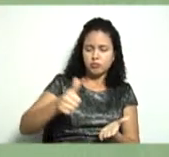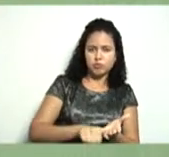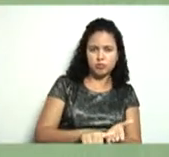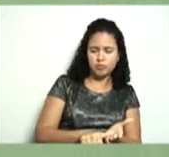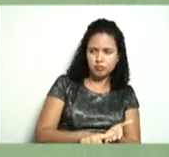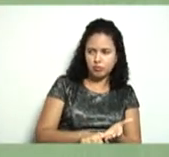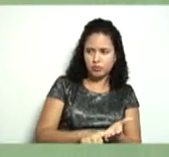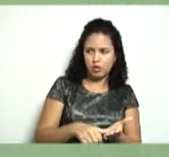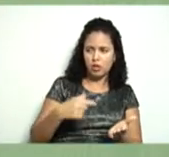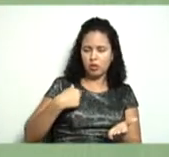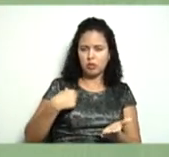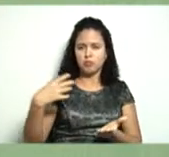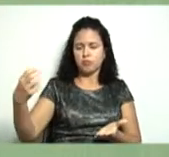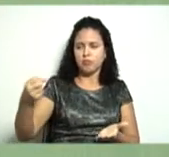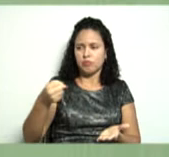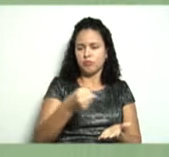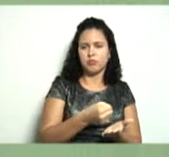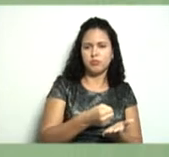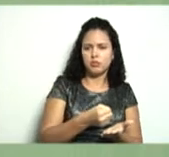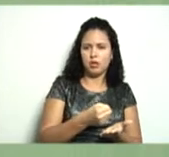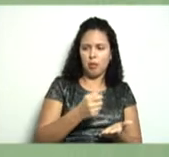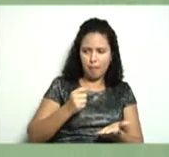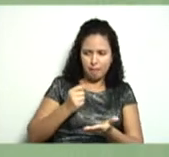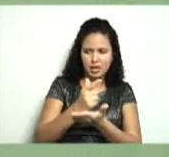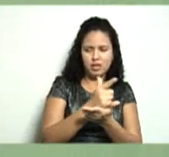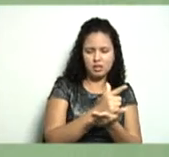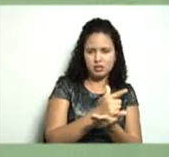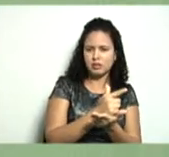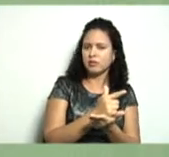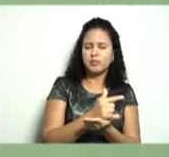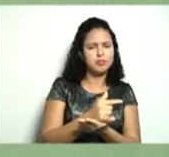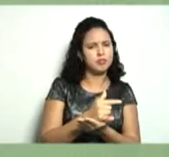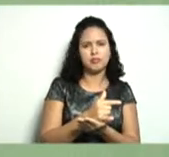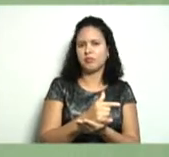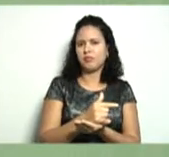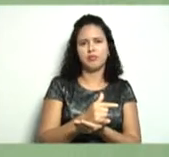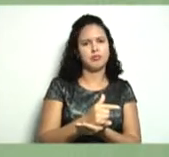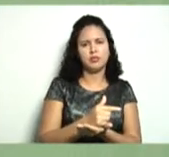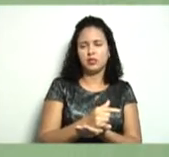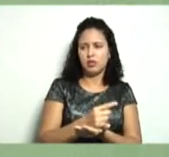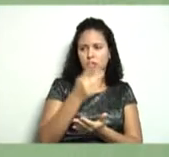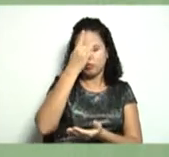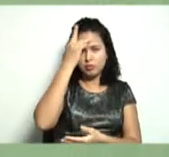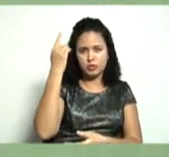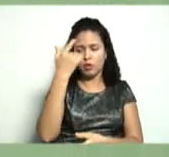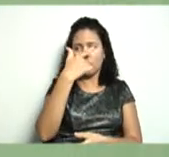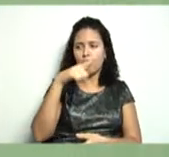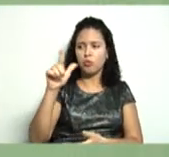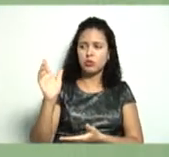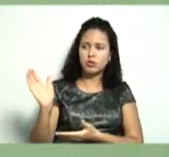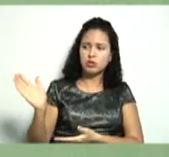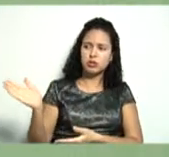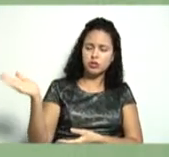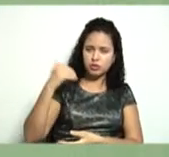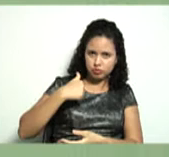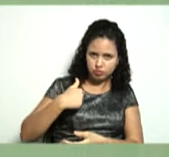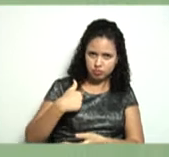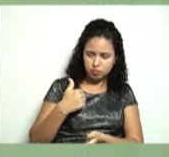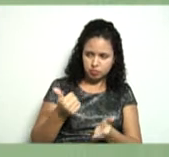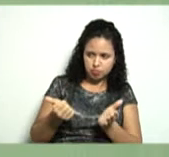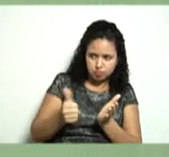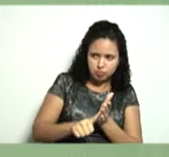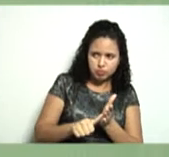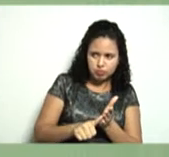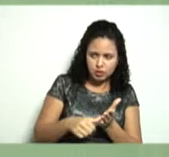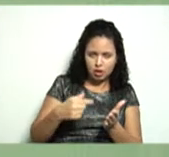associados para a cooperativa, não pode remunerar por isso, porque agenciar não garante nenhum